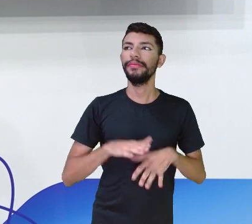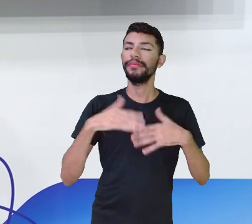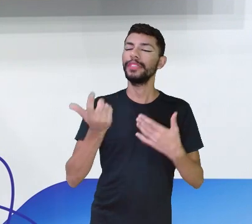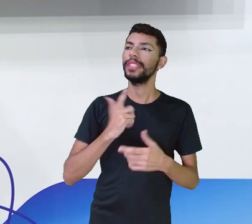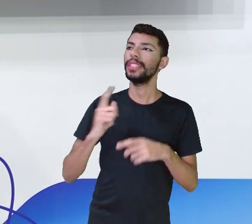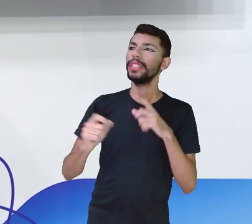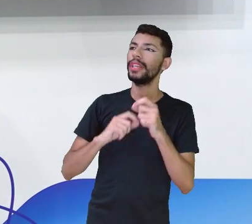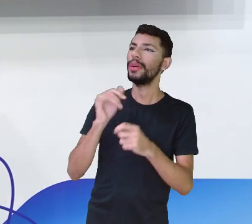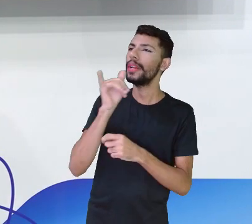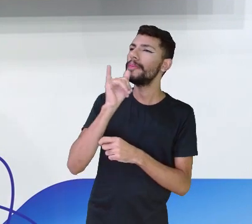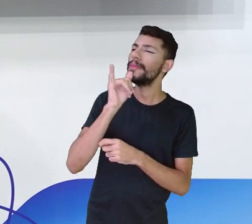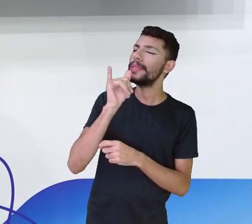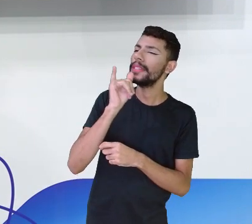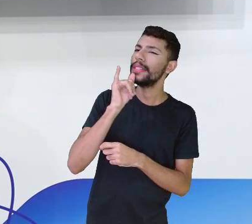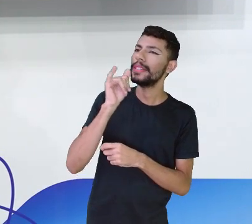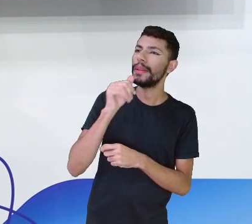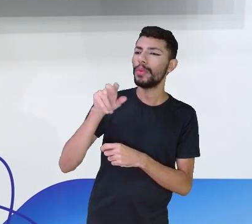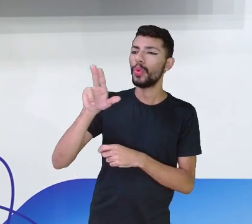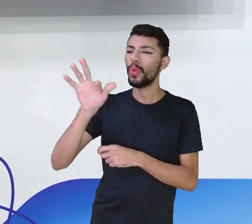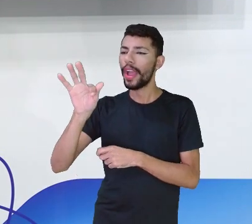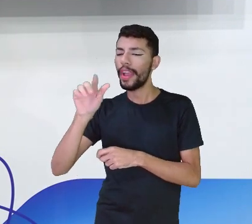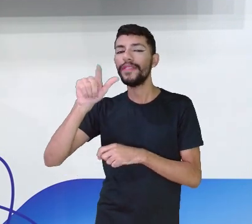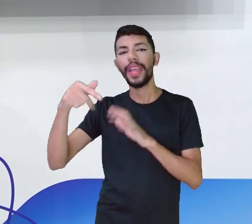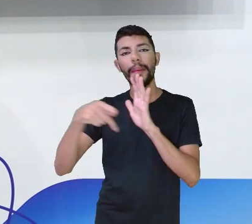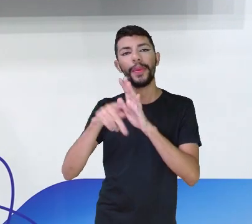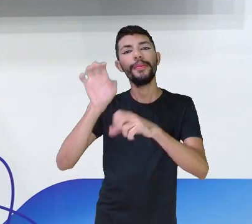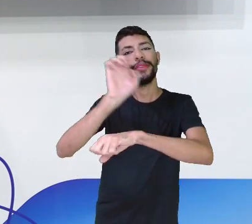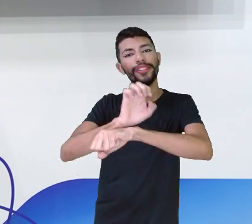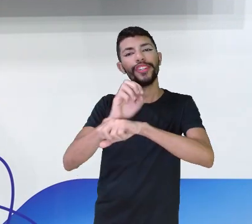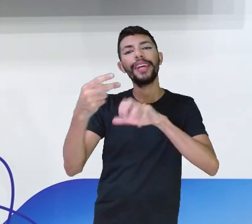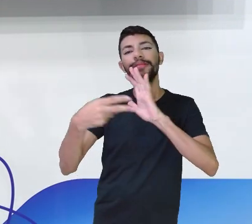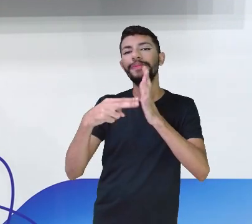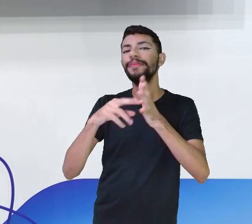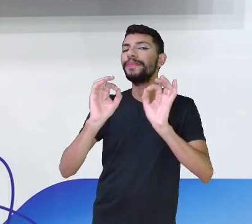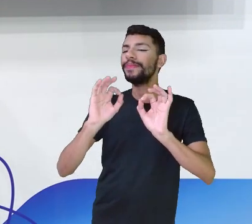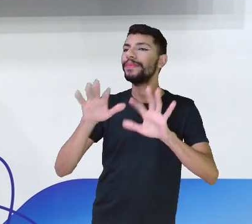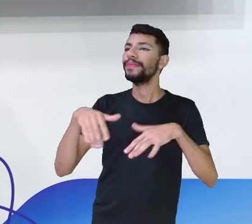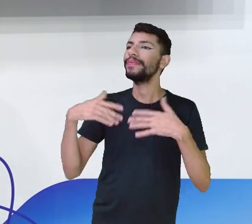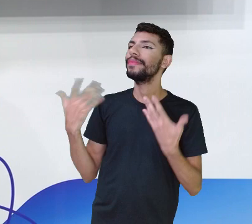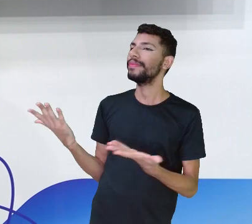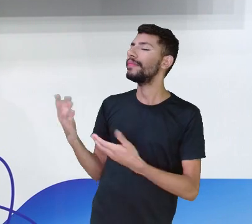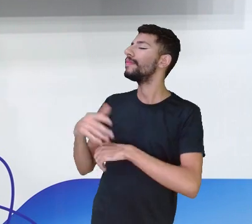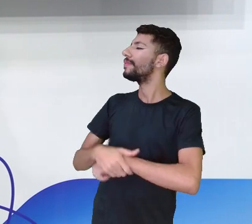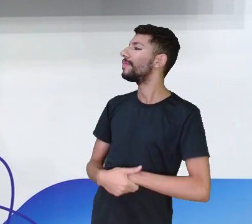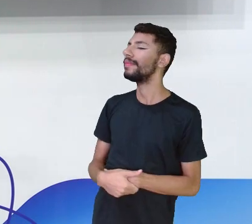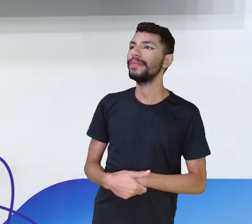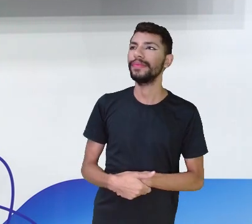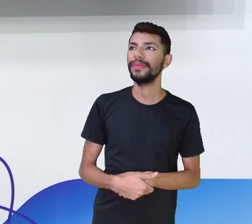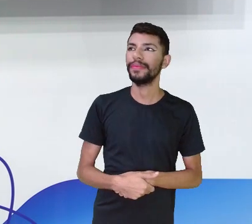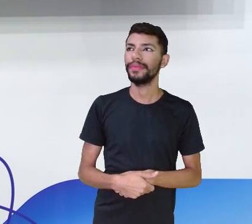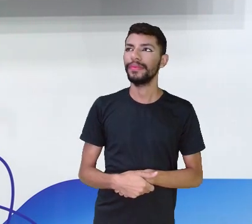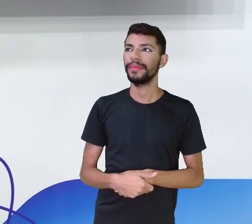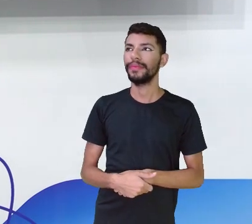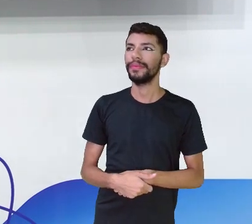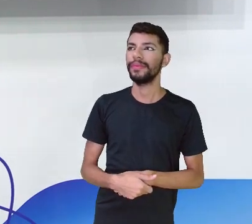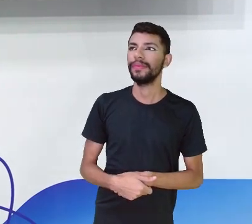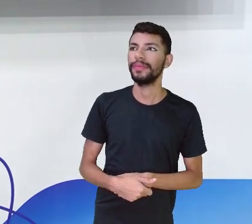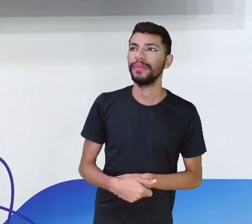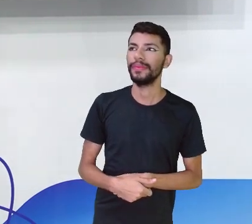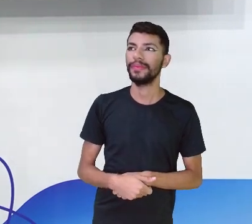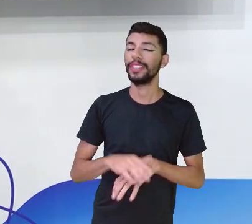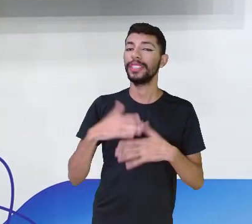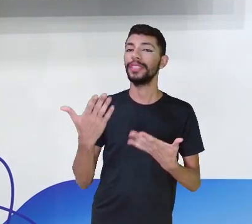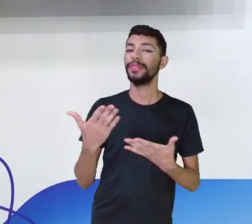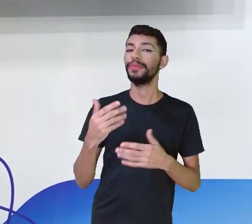e tiver UF, significa unidade federativa. Qual é o estado, tá certo? E